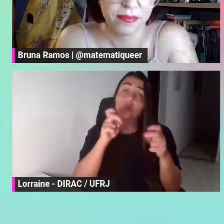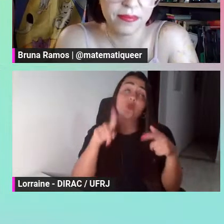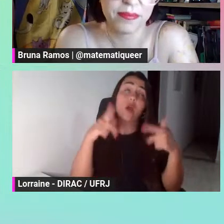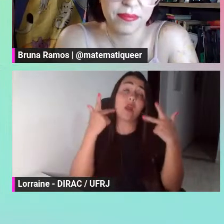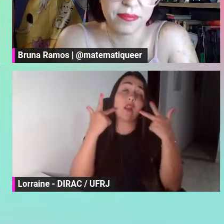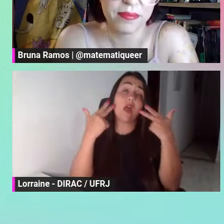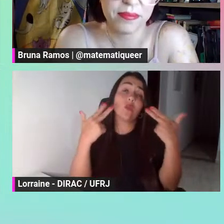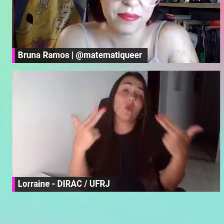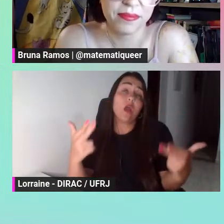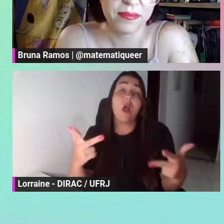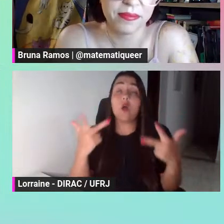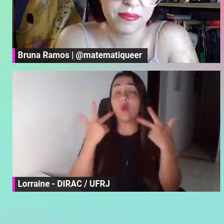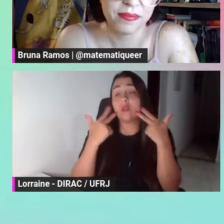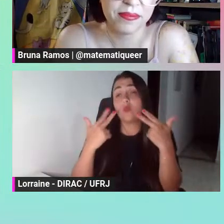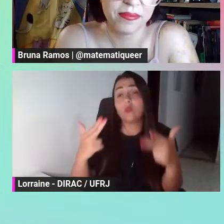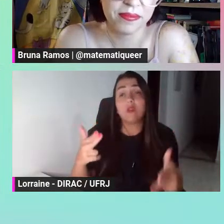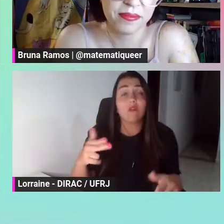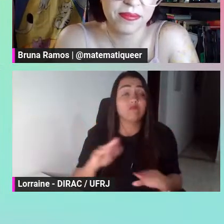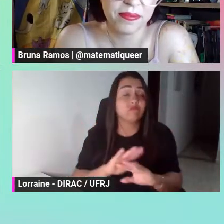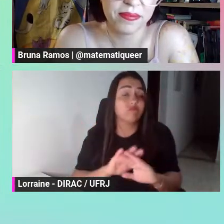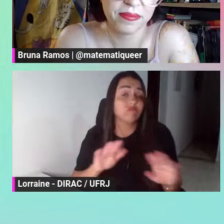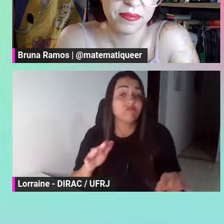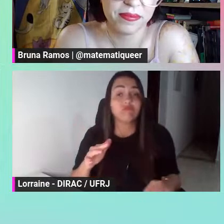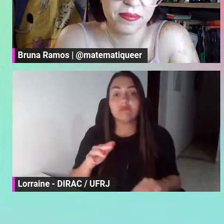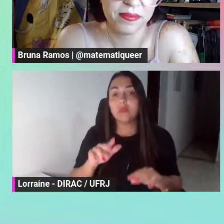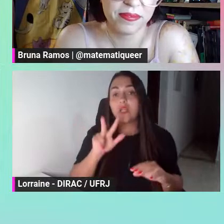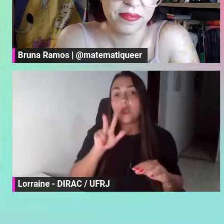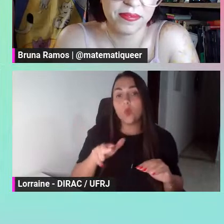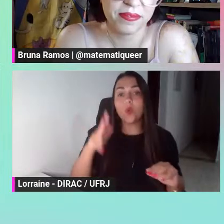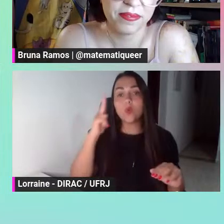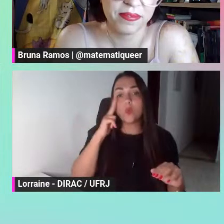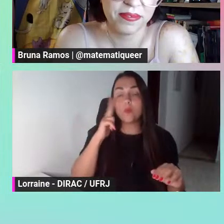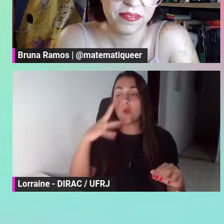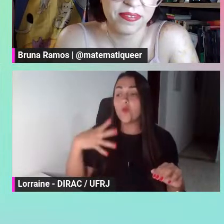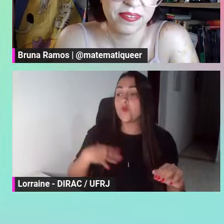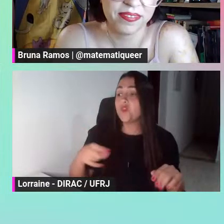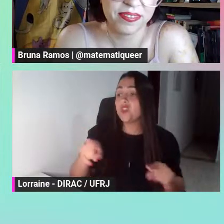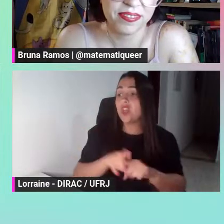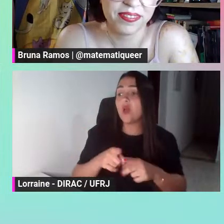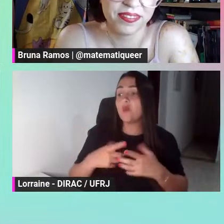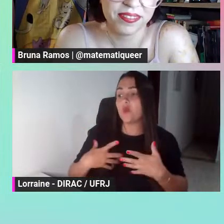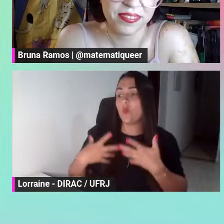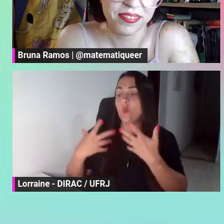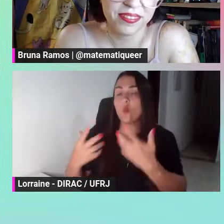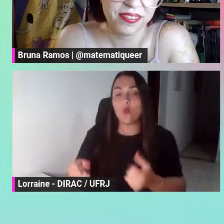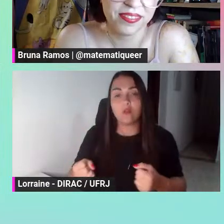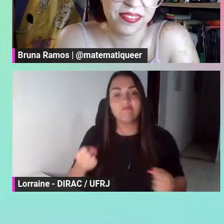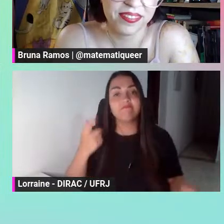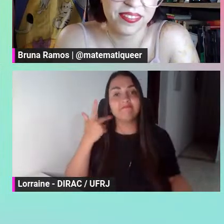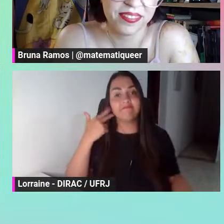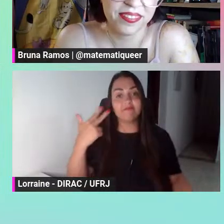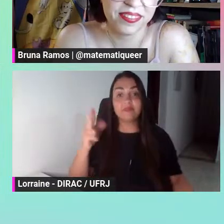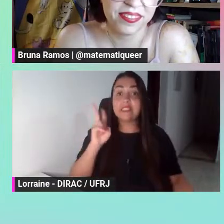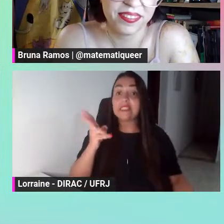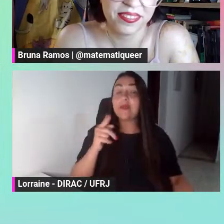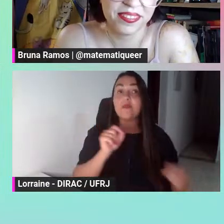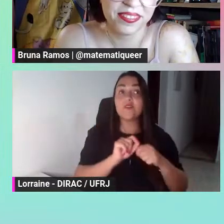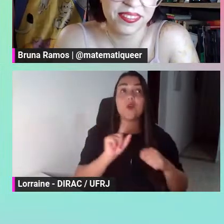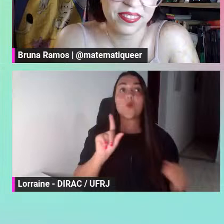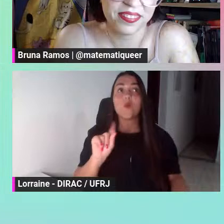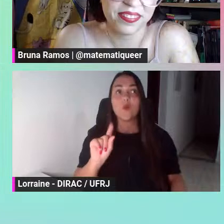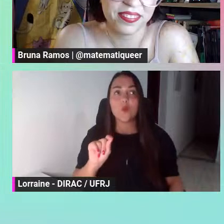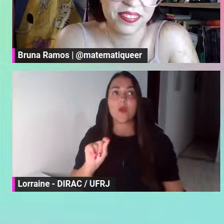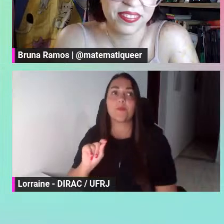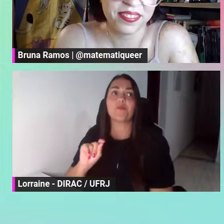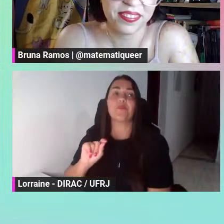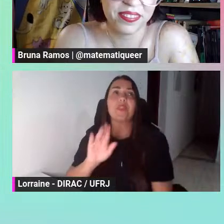Muito natural, como é natural para os meus filhos também. Então, e aí eu sempre fazia o seguinte, quando eu vi